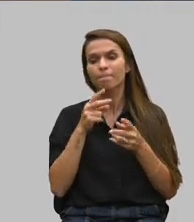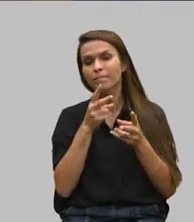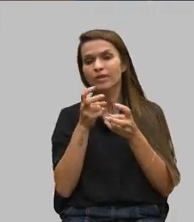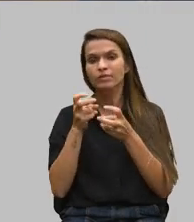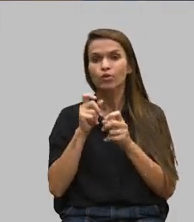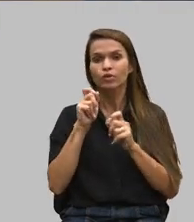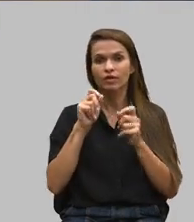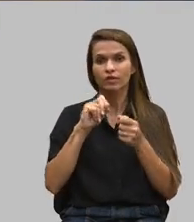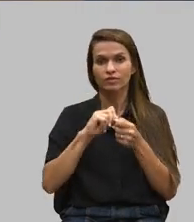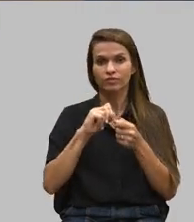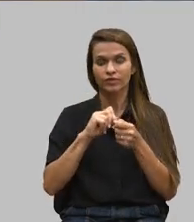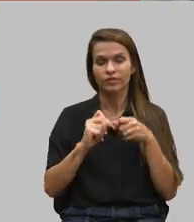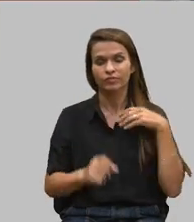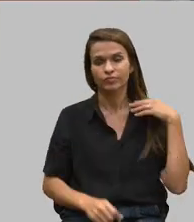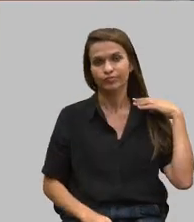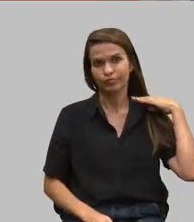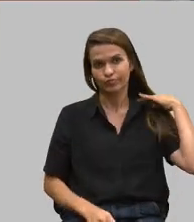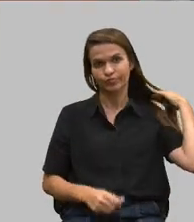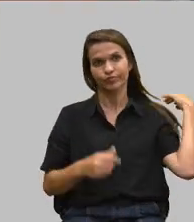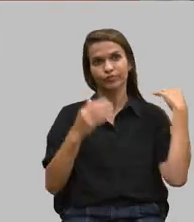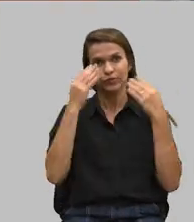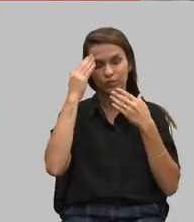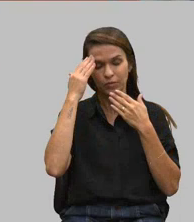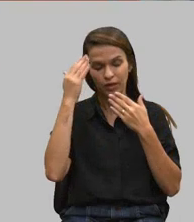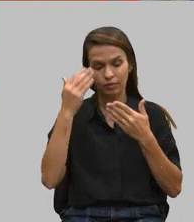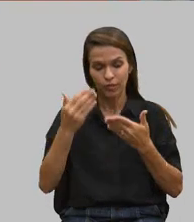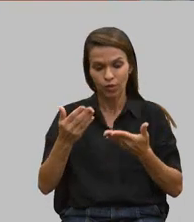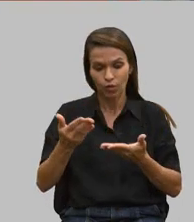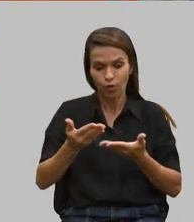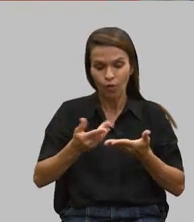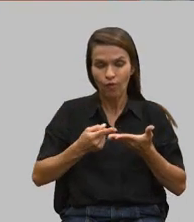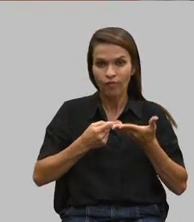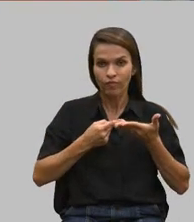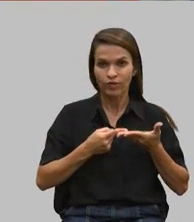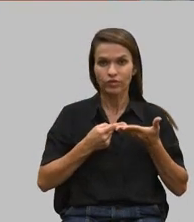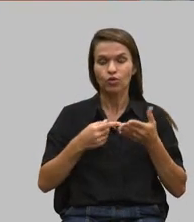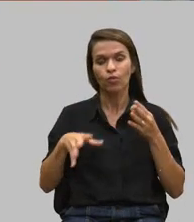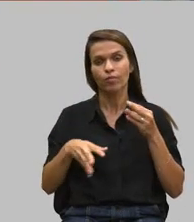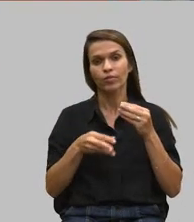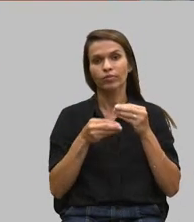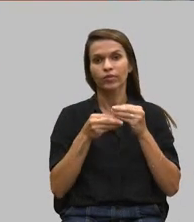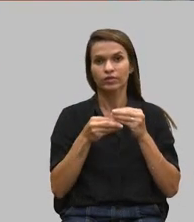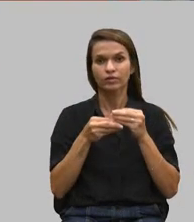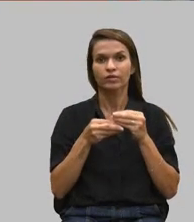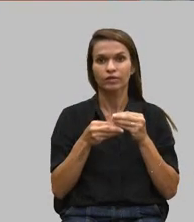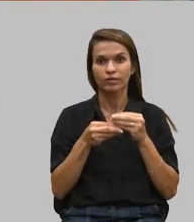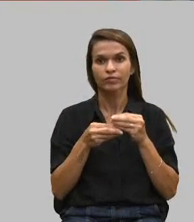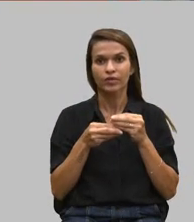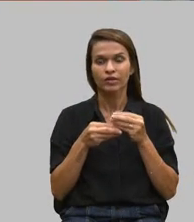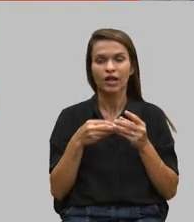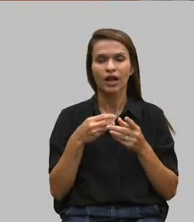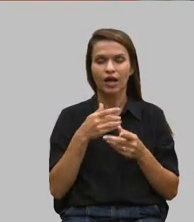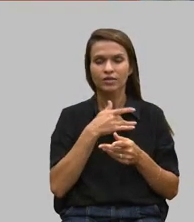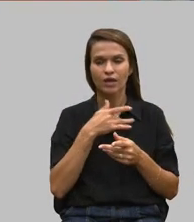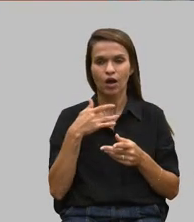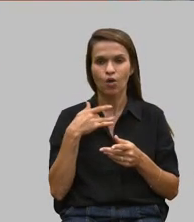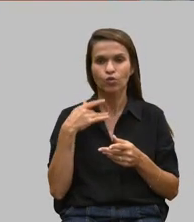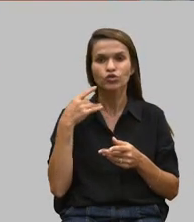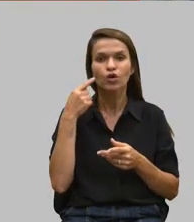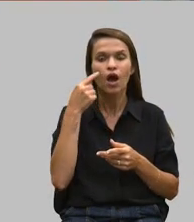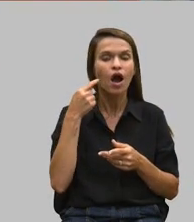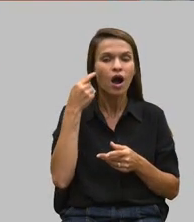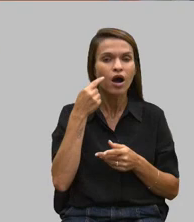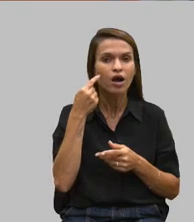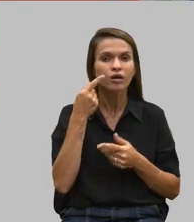pode deixar Deputado obrigada pelo convite só complementando rapidamente aí as questões sobre saúde bucal então a gente tá no forno a gente já